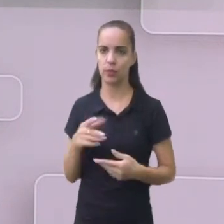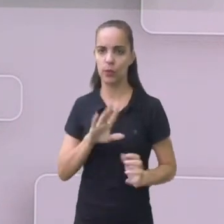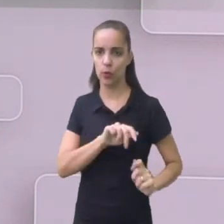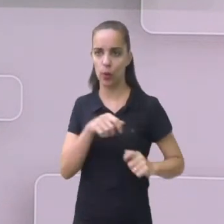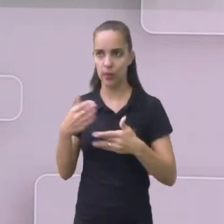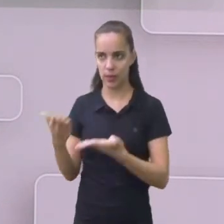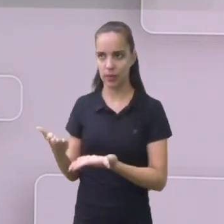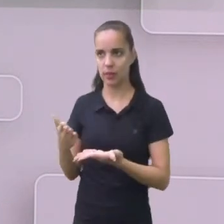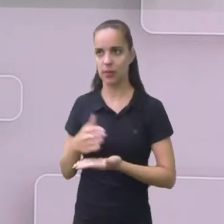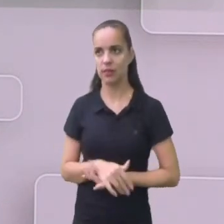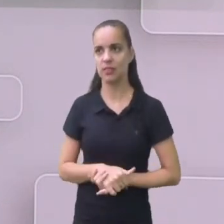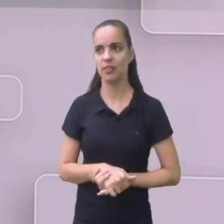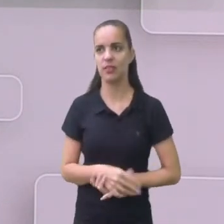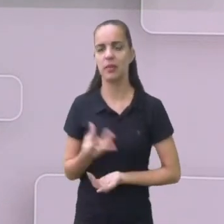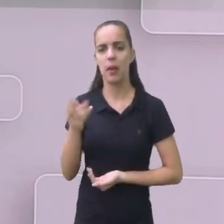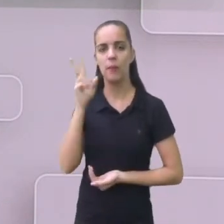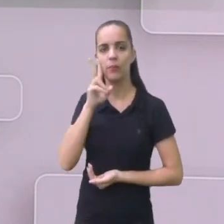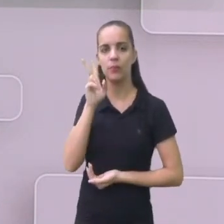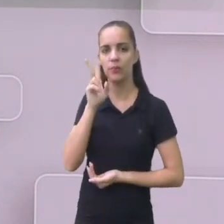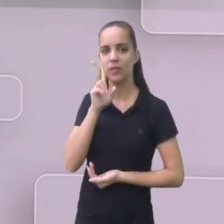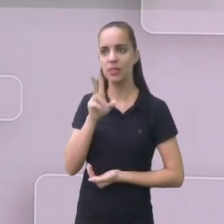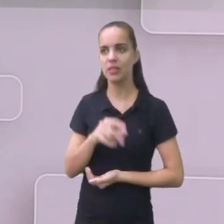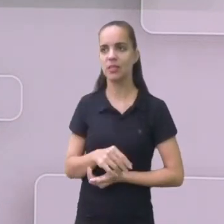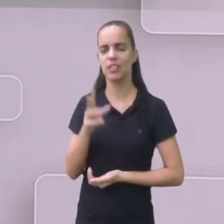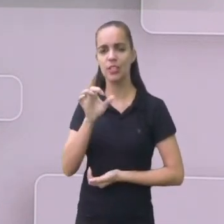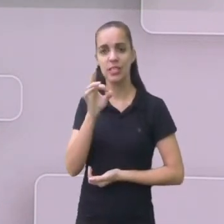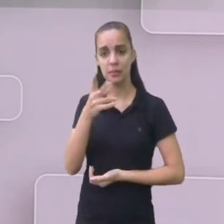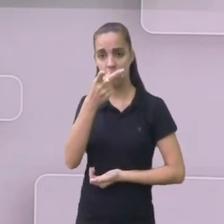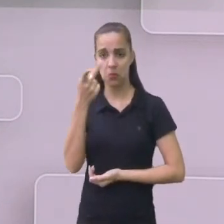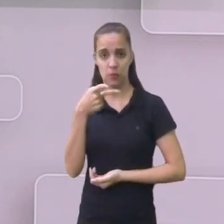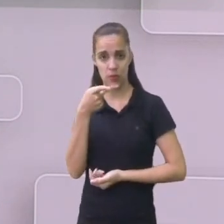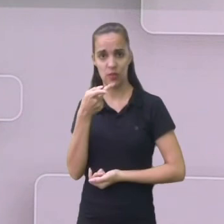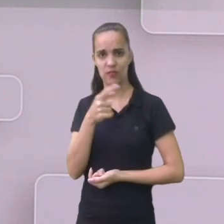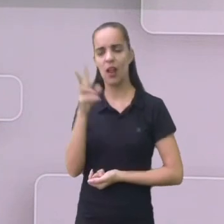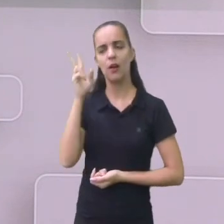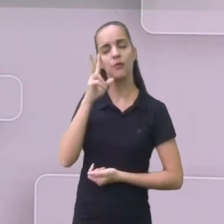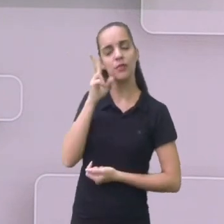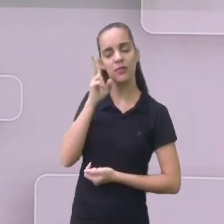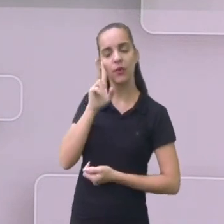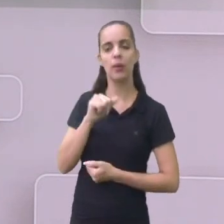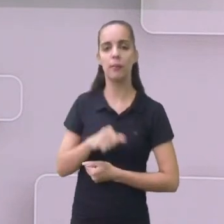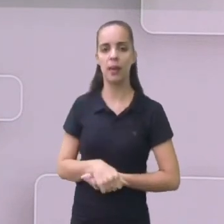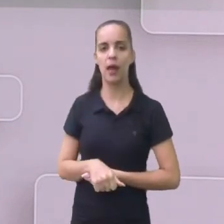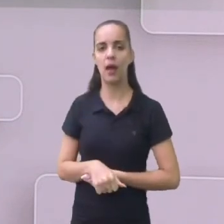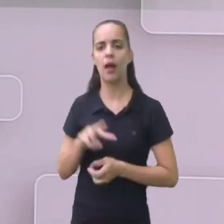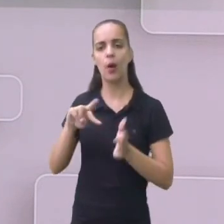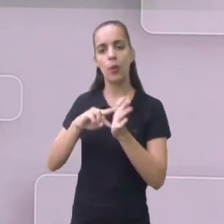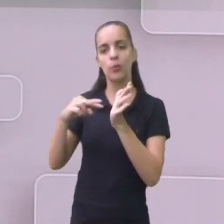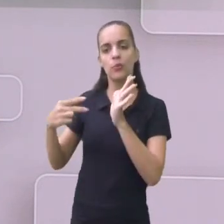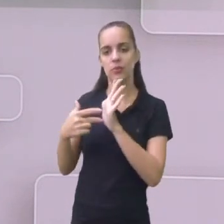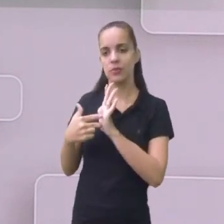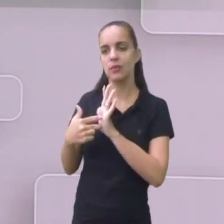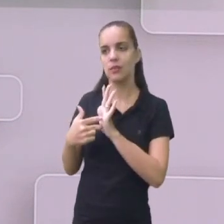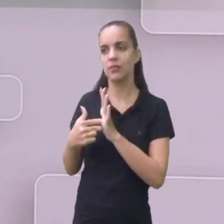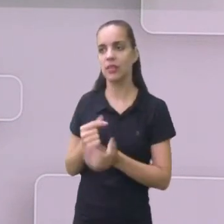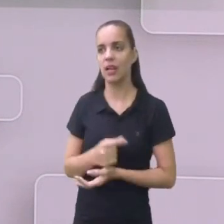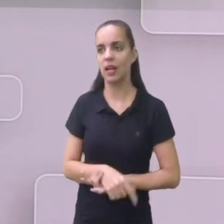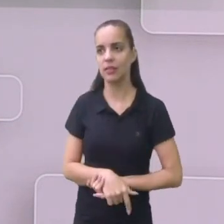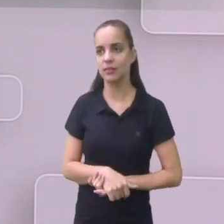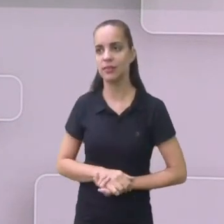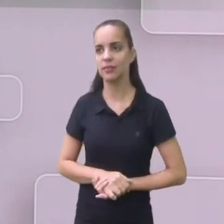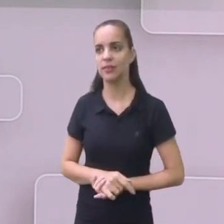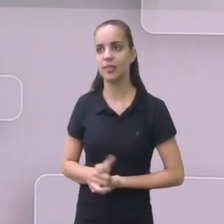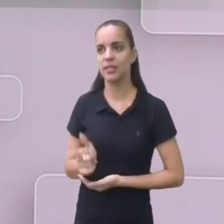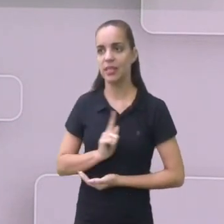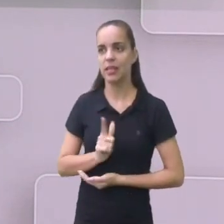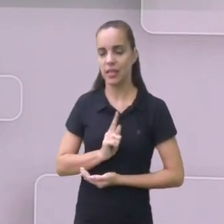lerem na história, ouvirem esse nome, podem lembrar das pessoas que foram para Brasília para trabalhar na construção de Brasília. E